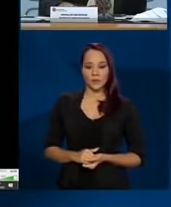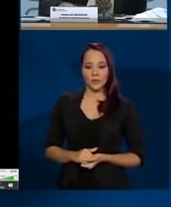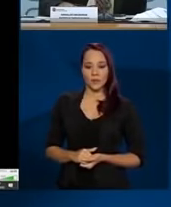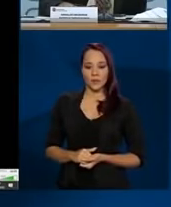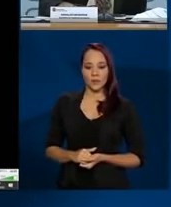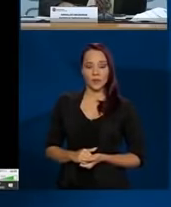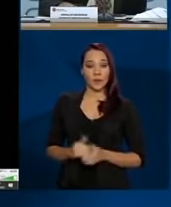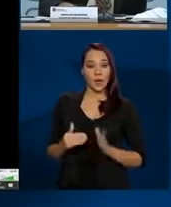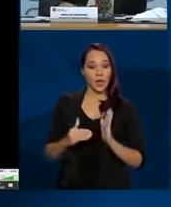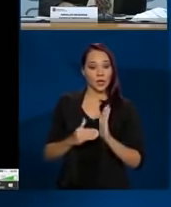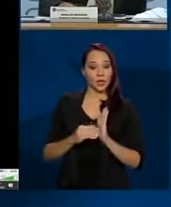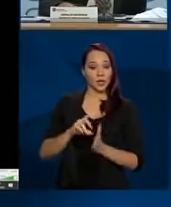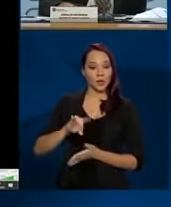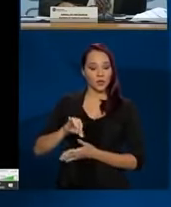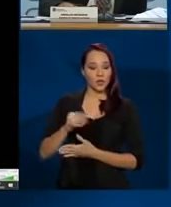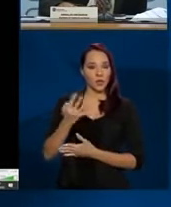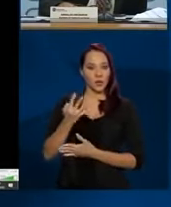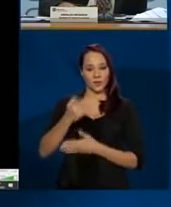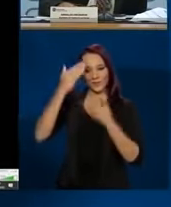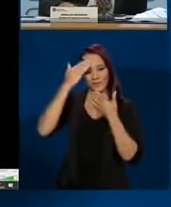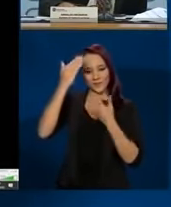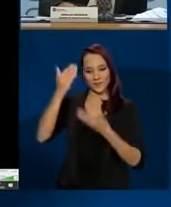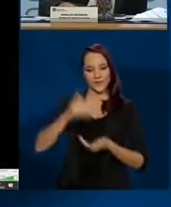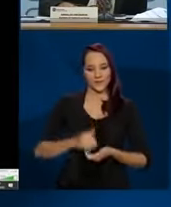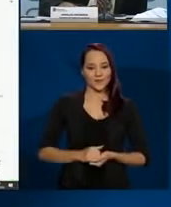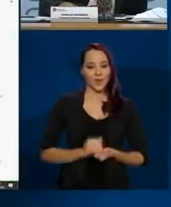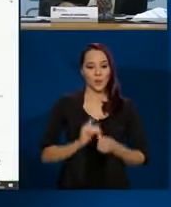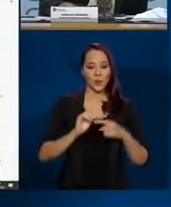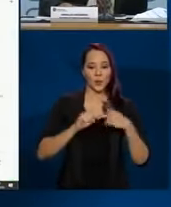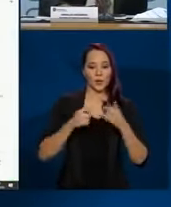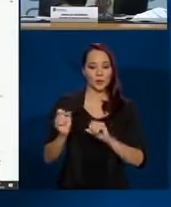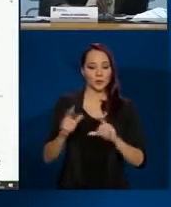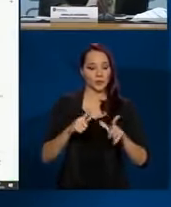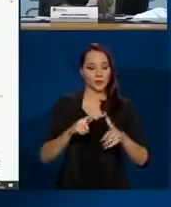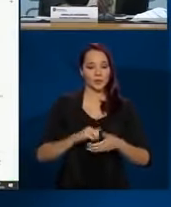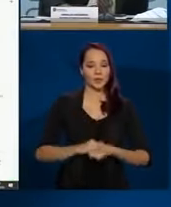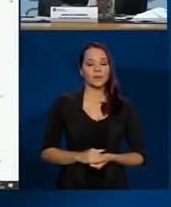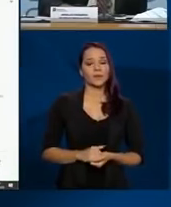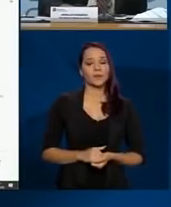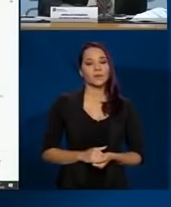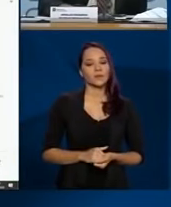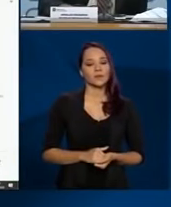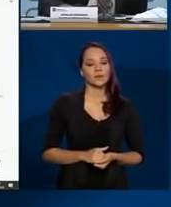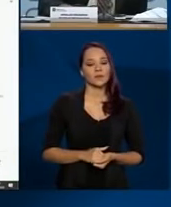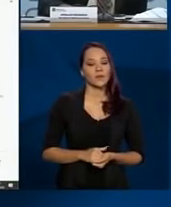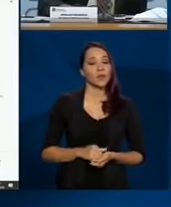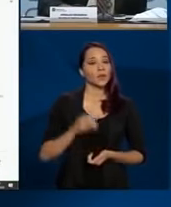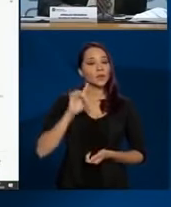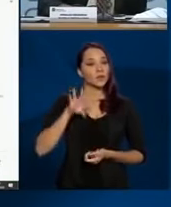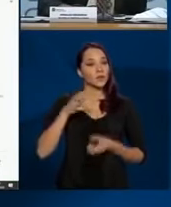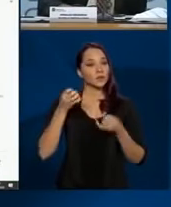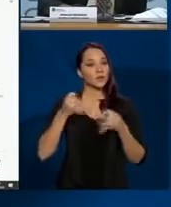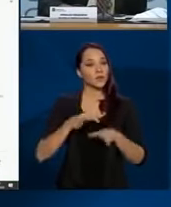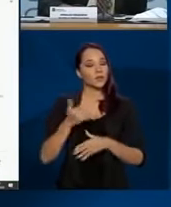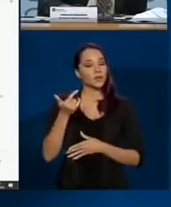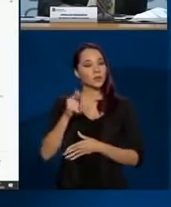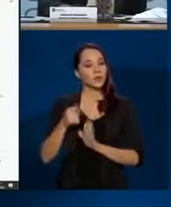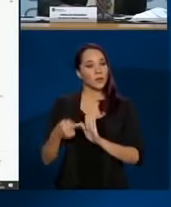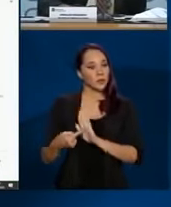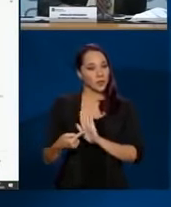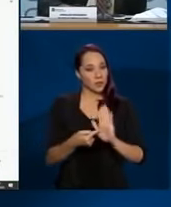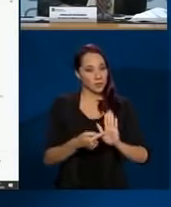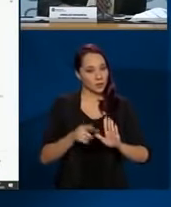Até o dia 4. Muito obrigado. Próximo slide. Só voltando, né, à nossa apresentação,